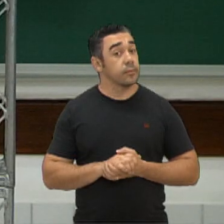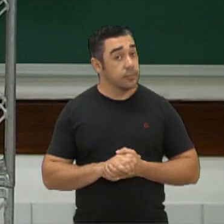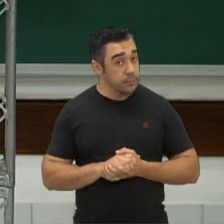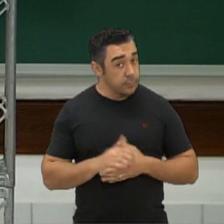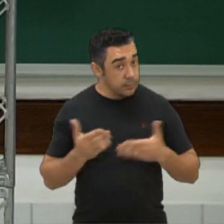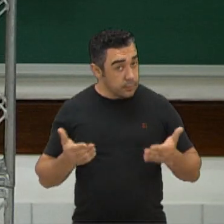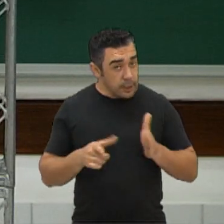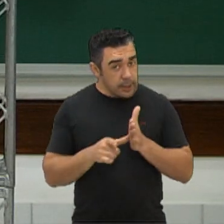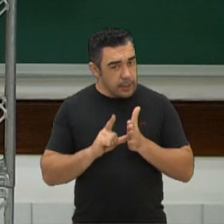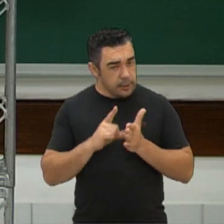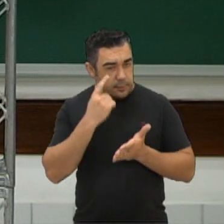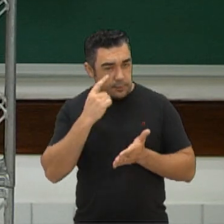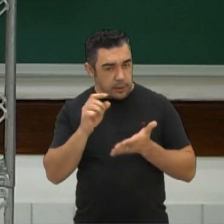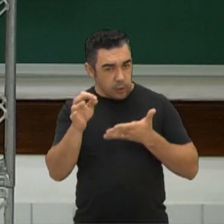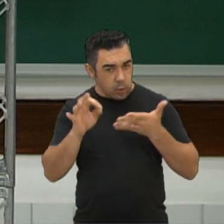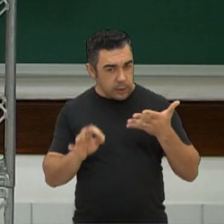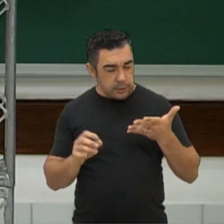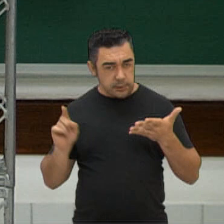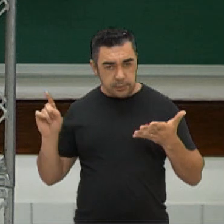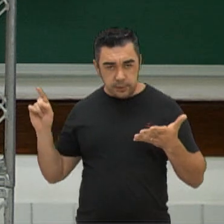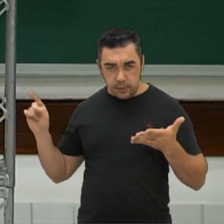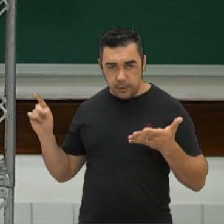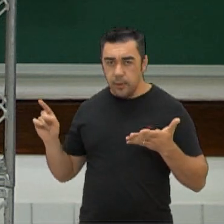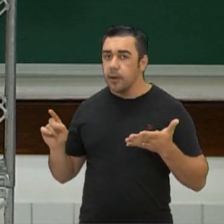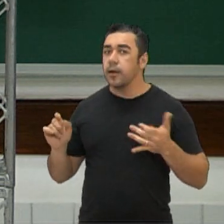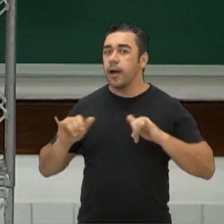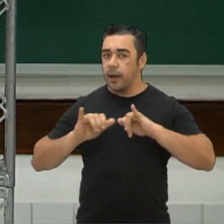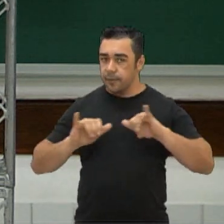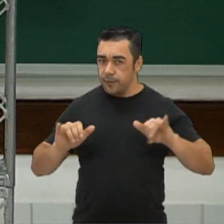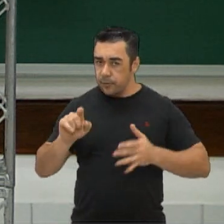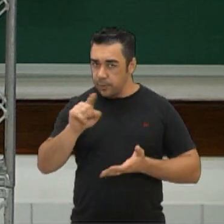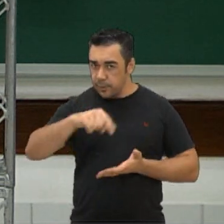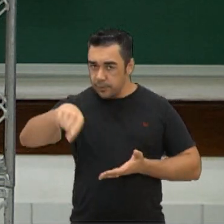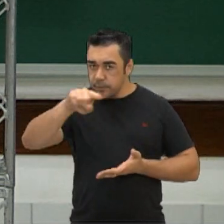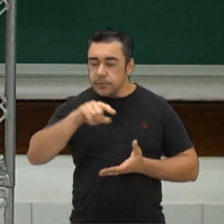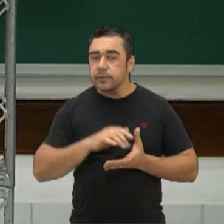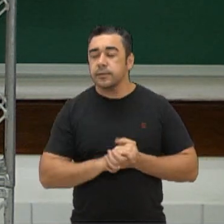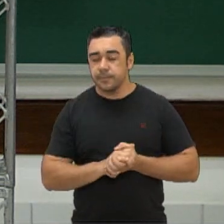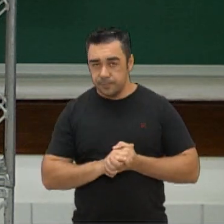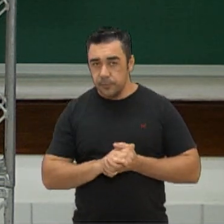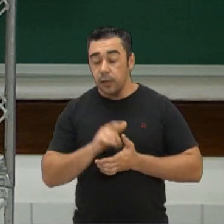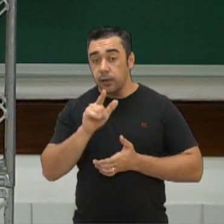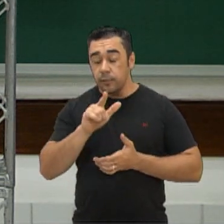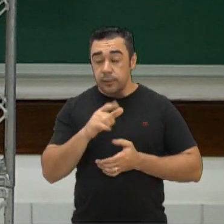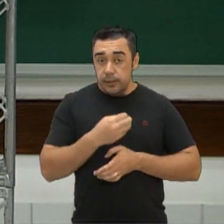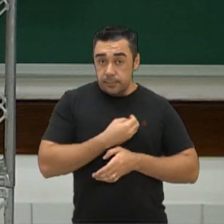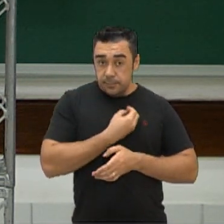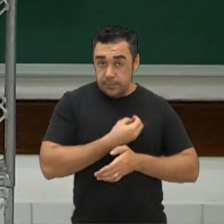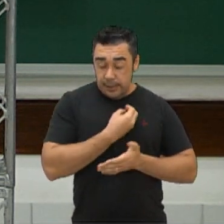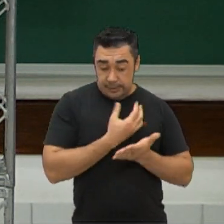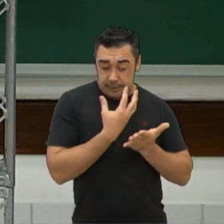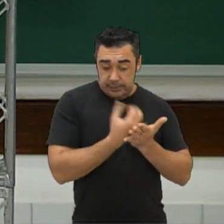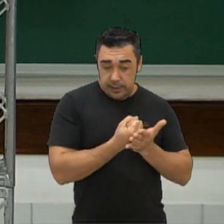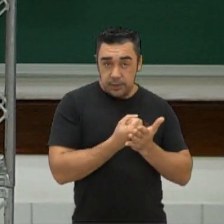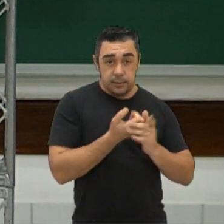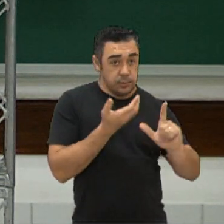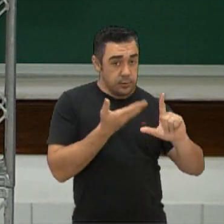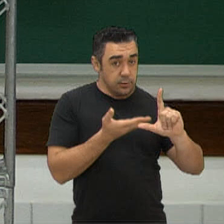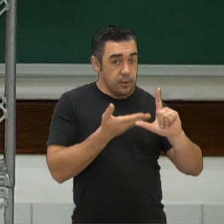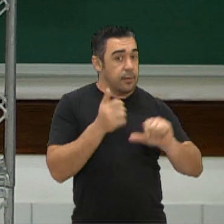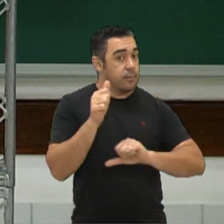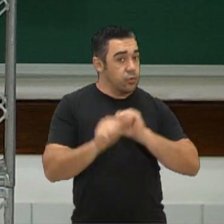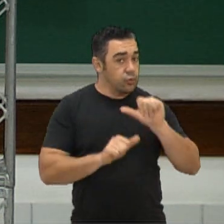Pessoal, antes da gente corrigir o nosso exercício, preciso dar um recadinho para vocês. O registro de frequência no Classroom, ele